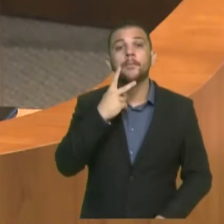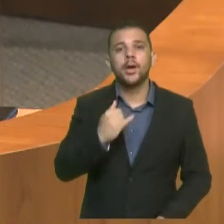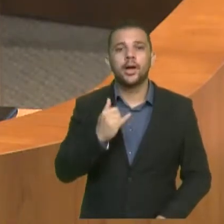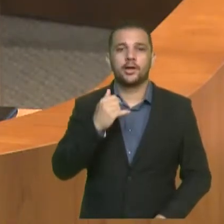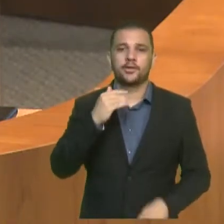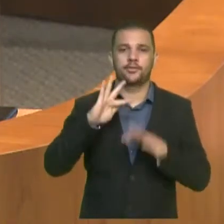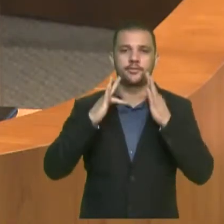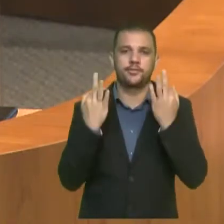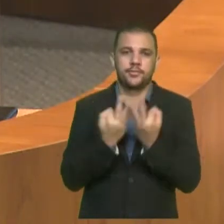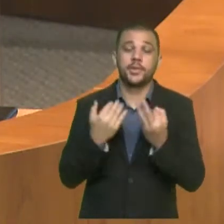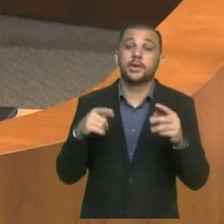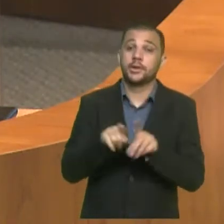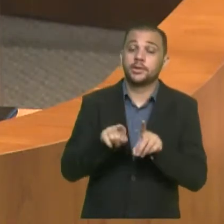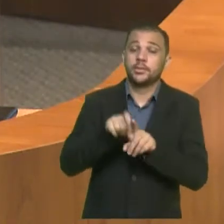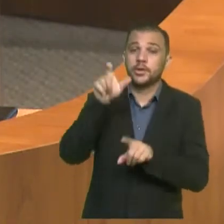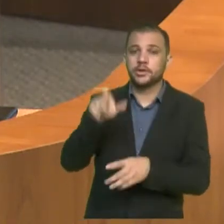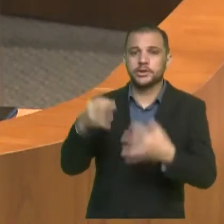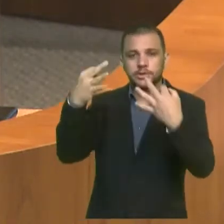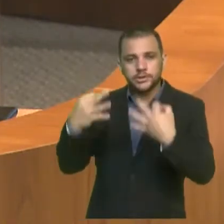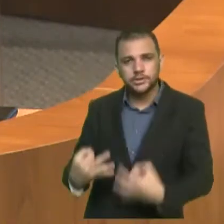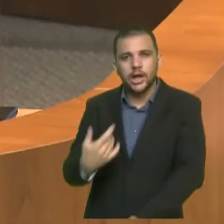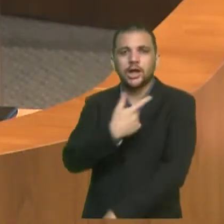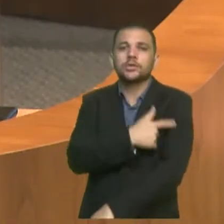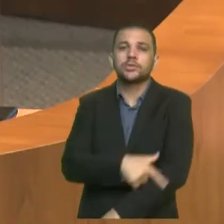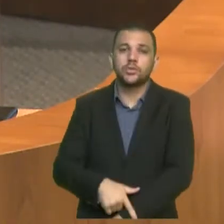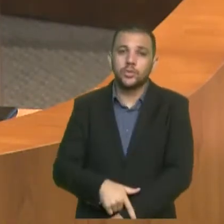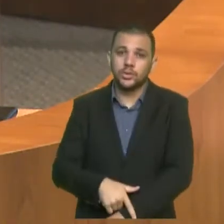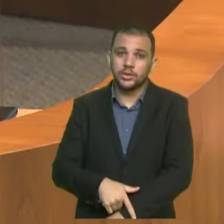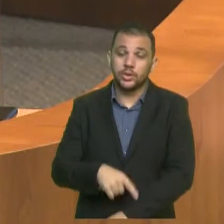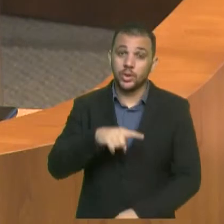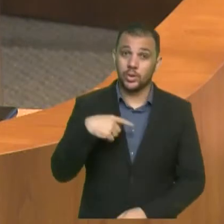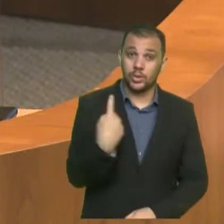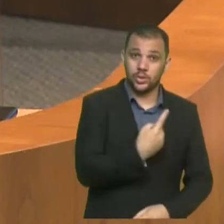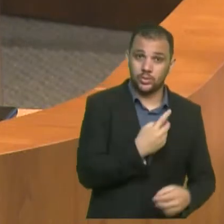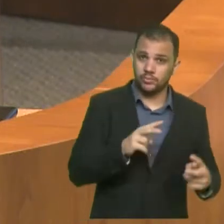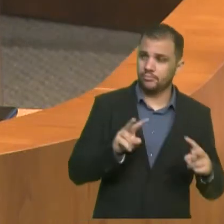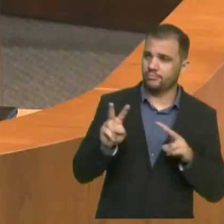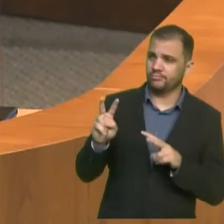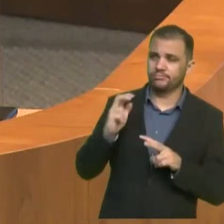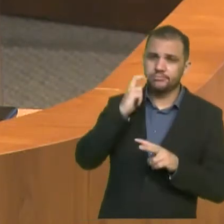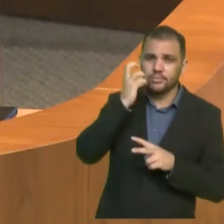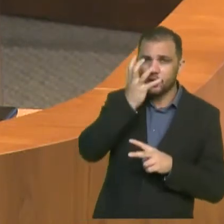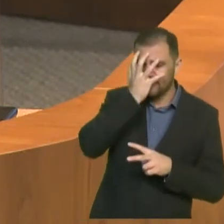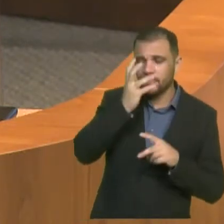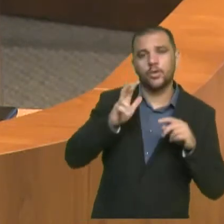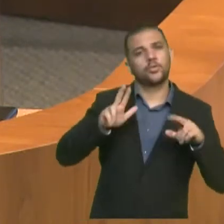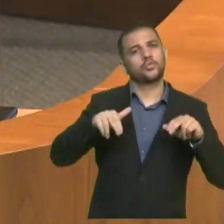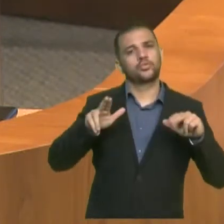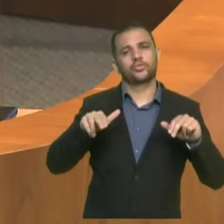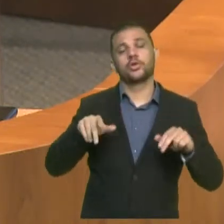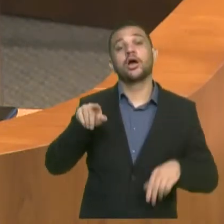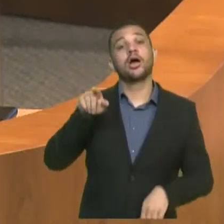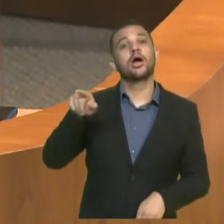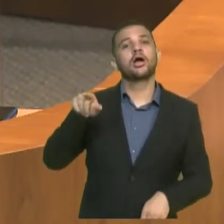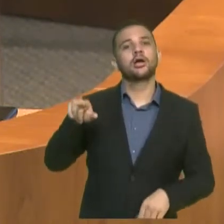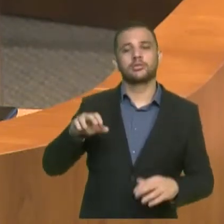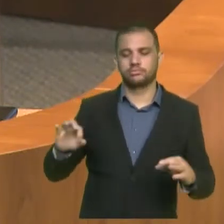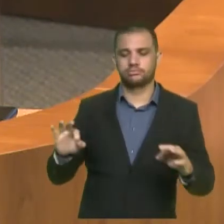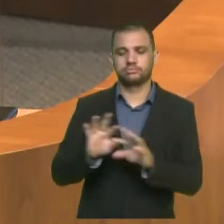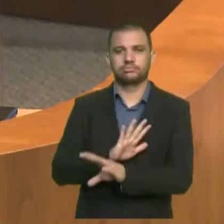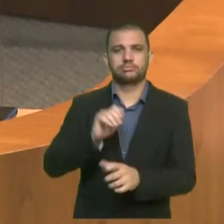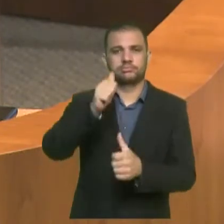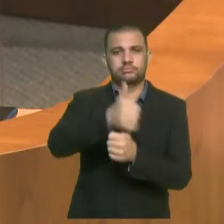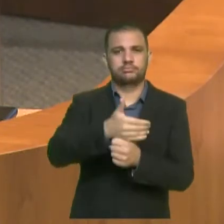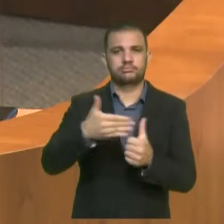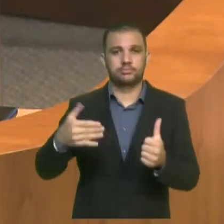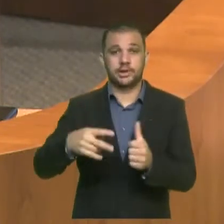pessoa correta e decente, que jamais envergonhou nenhum de nós, ludovicenses, que encerra o seu mandato como prefeito, segundo